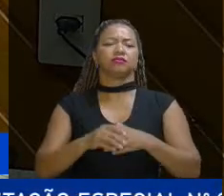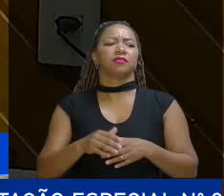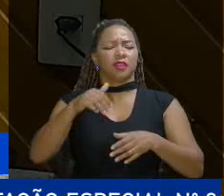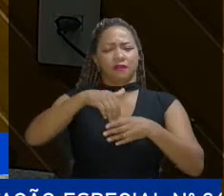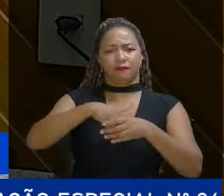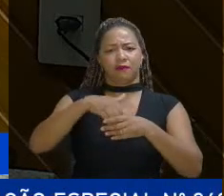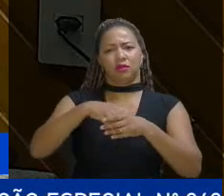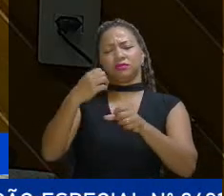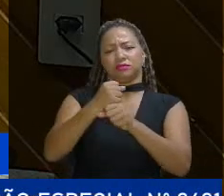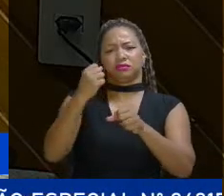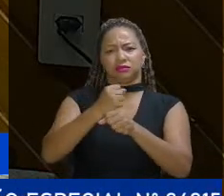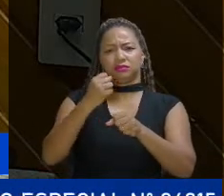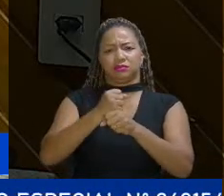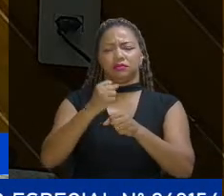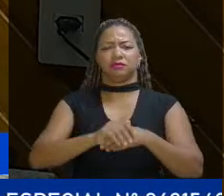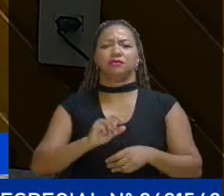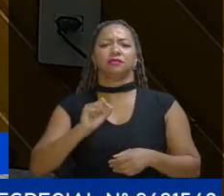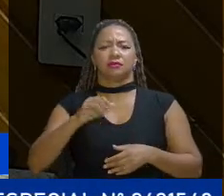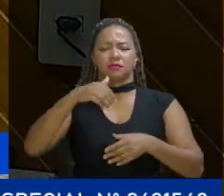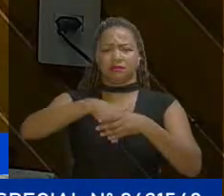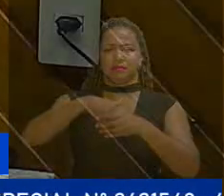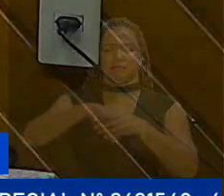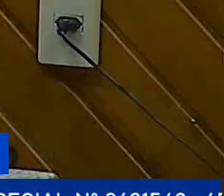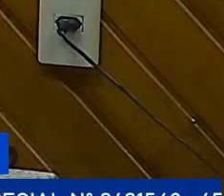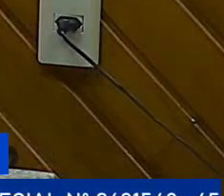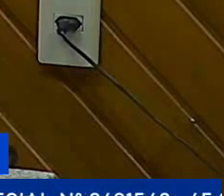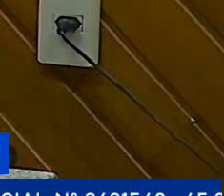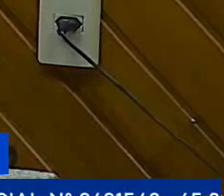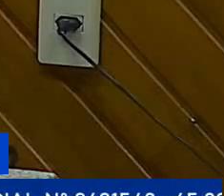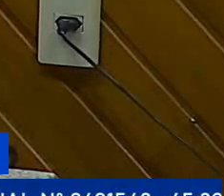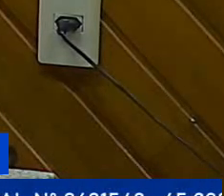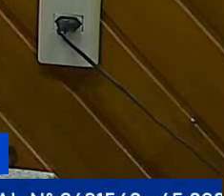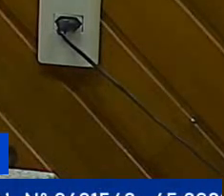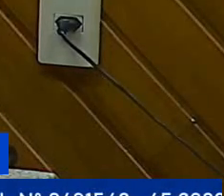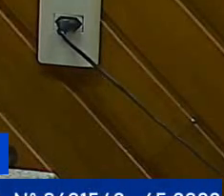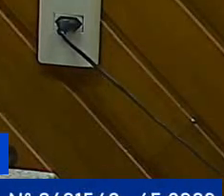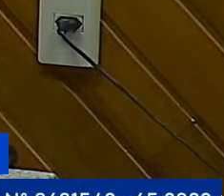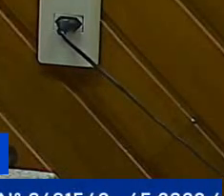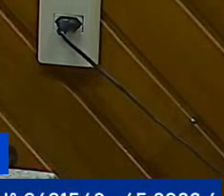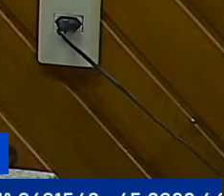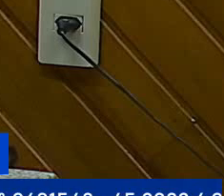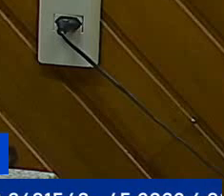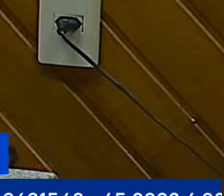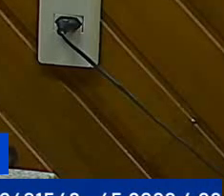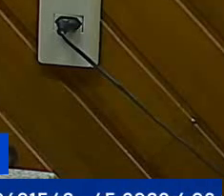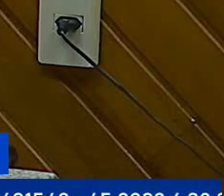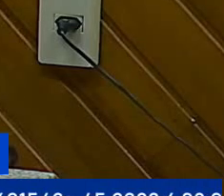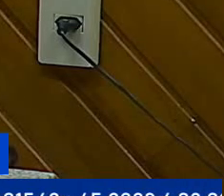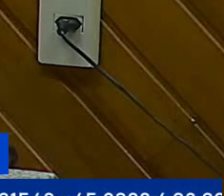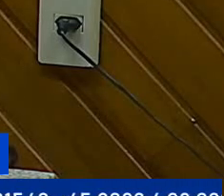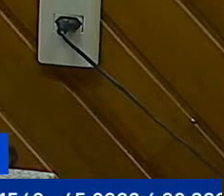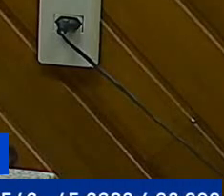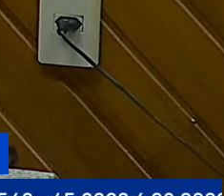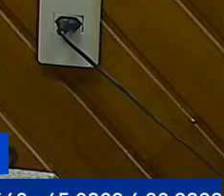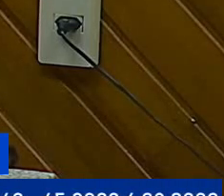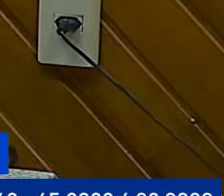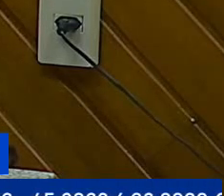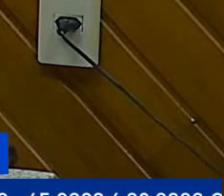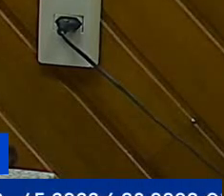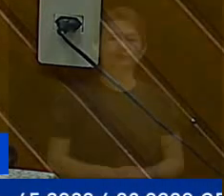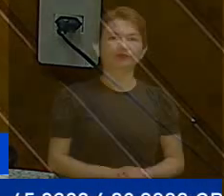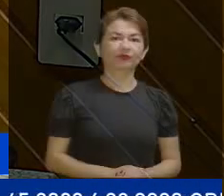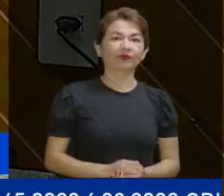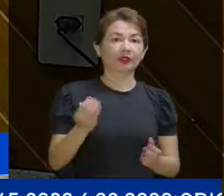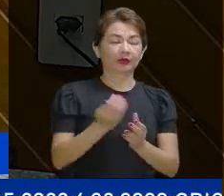dos votos de recálculo do coeficiente eleitorais. Eu concluo, senhor presidente, que os embargos, na realidade, eles opostos por